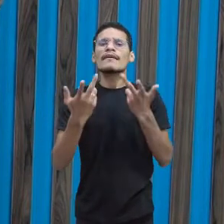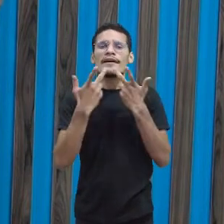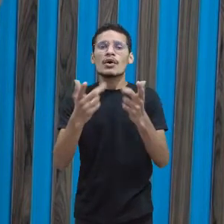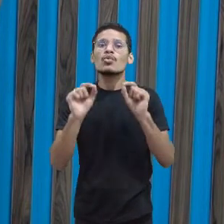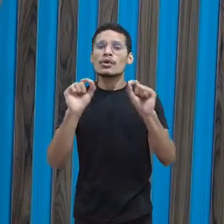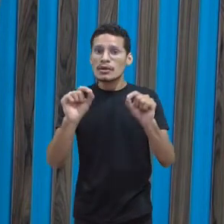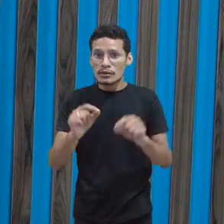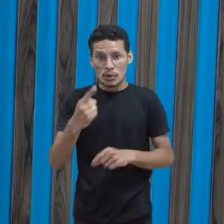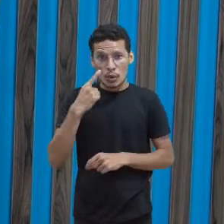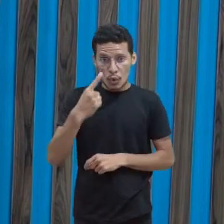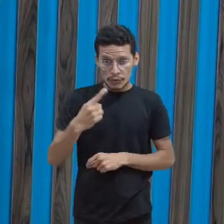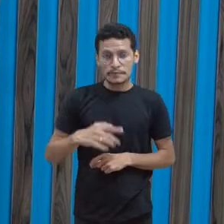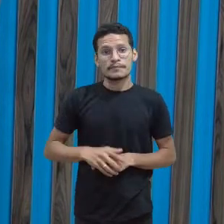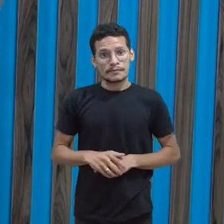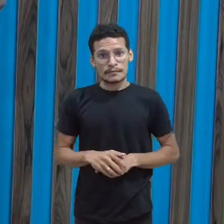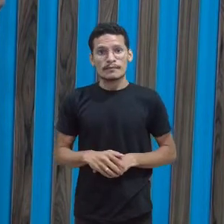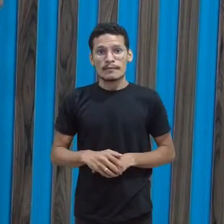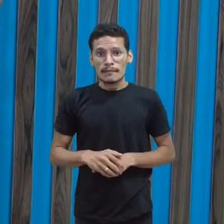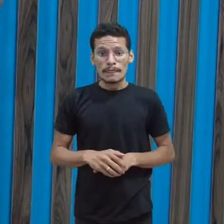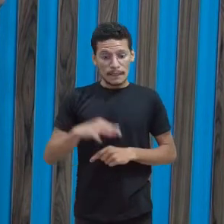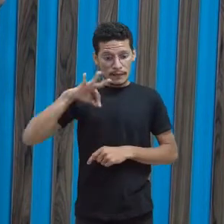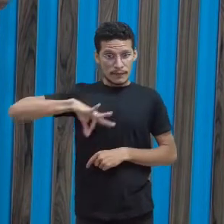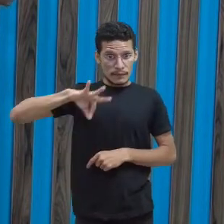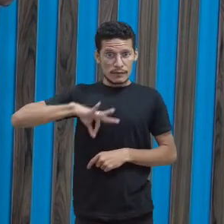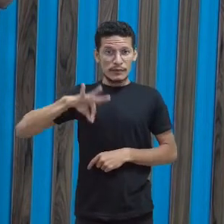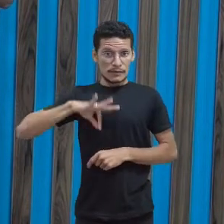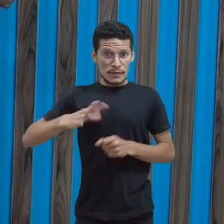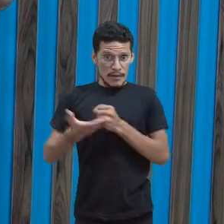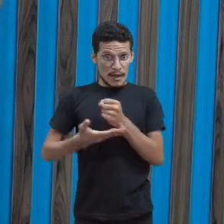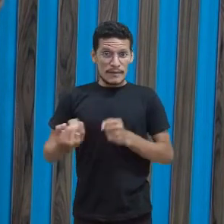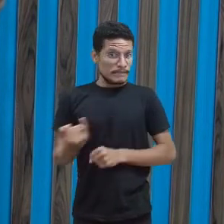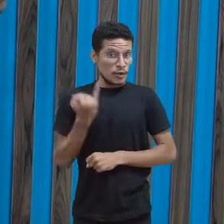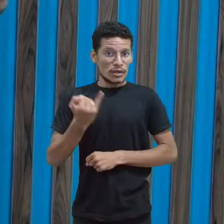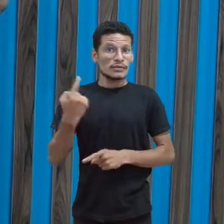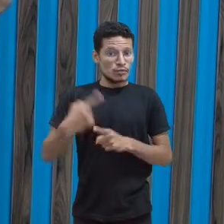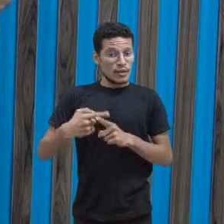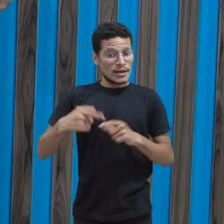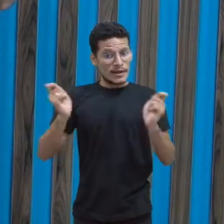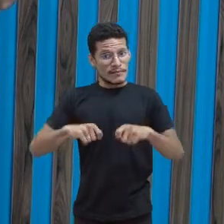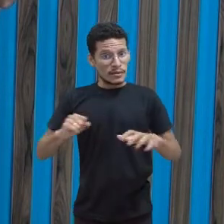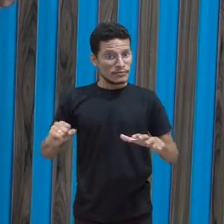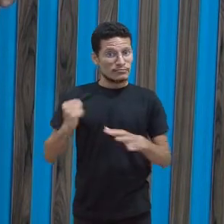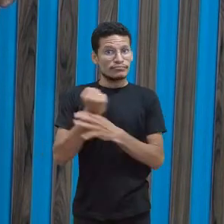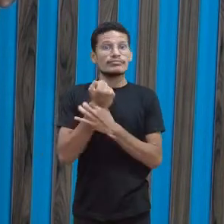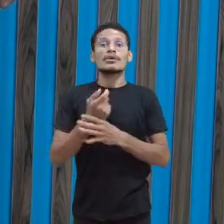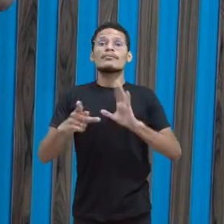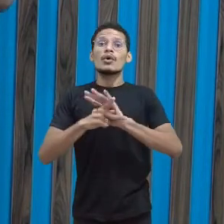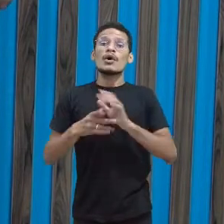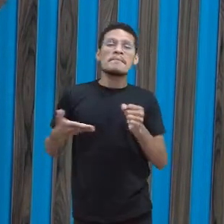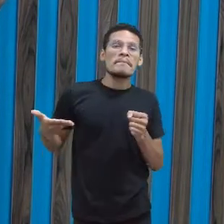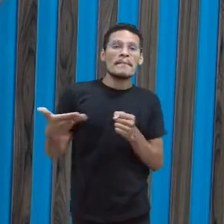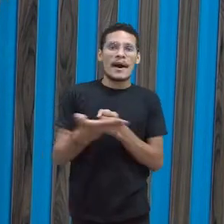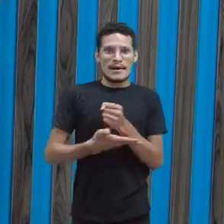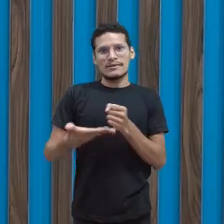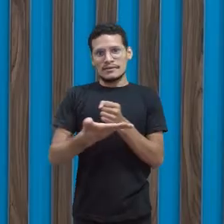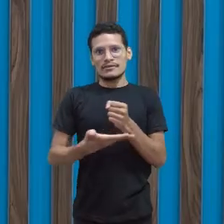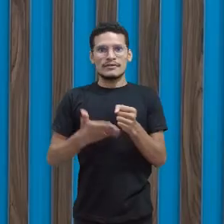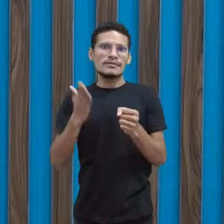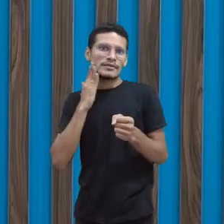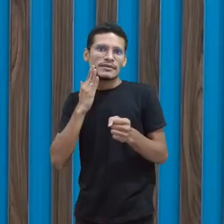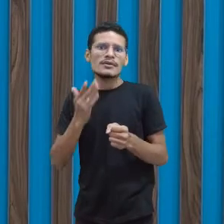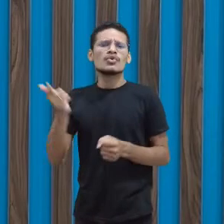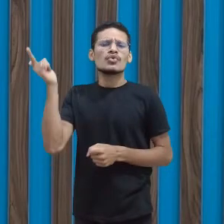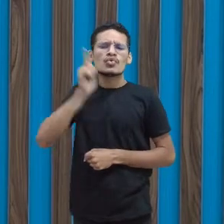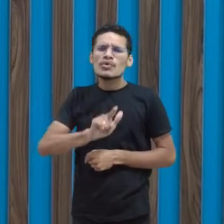é justamente o seguinte, né, que o salário mínimo ele é importante porque ele assegura pelo menos o básico, né? O básico, um ganho o